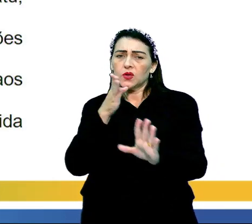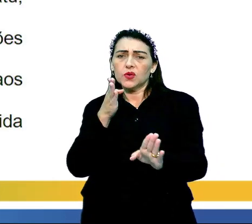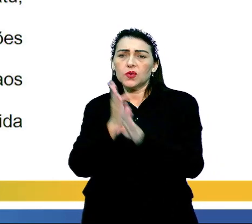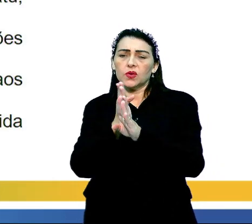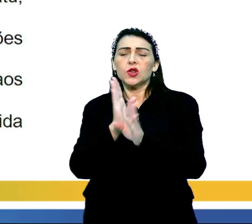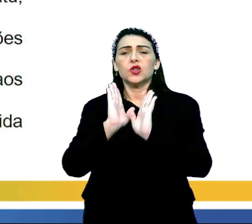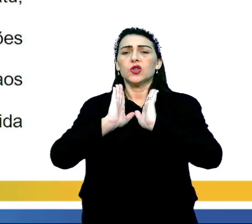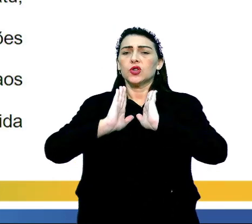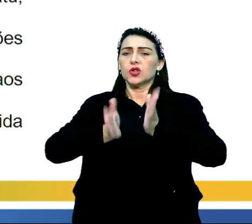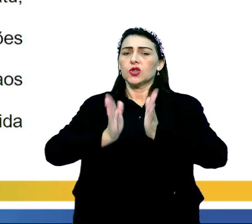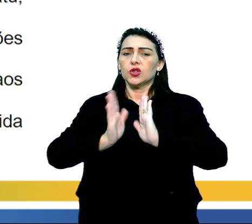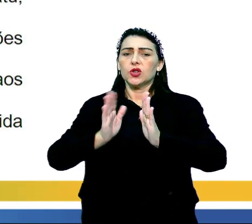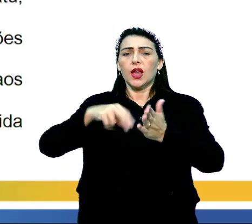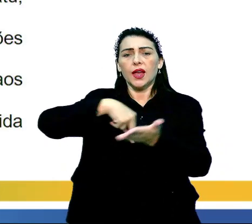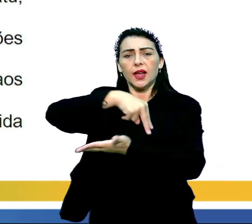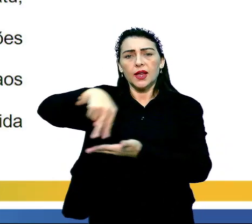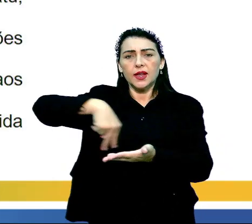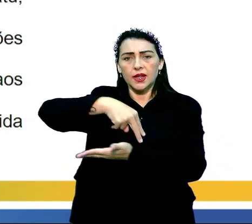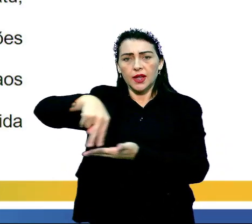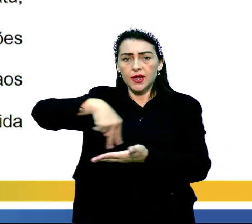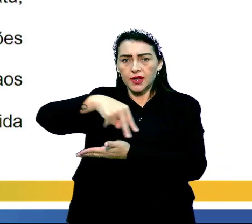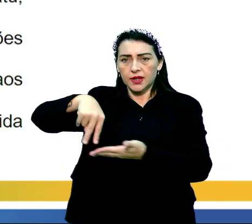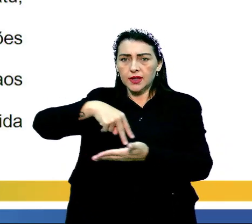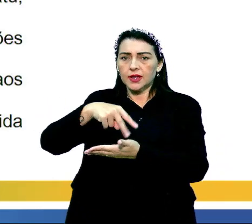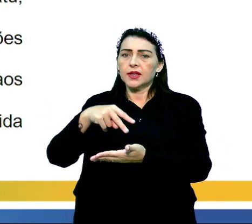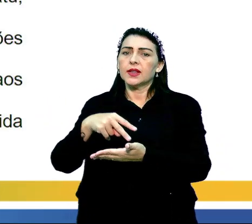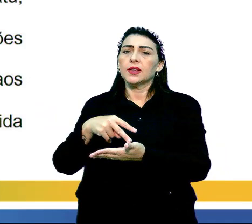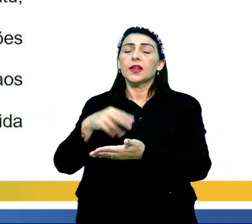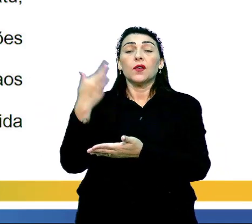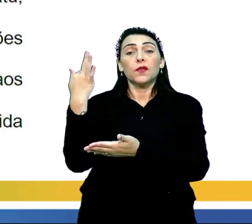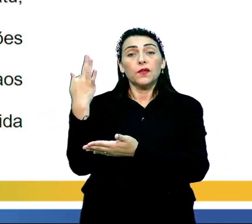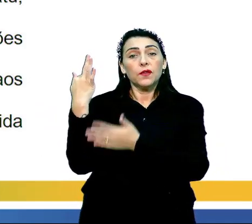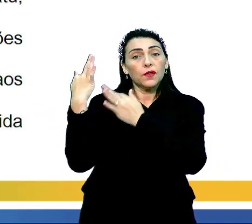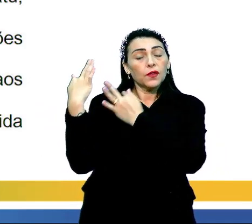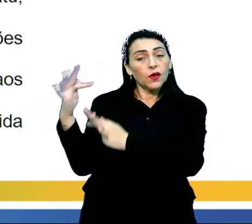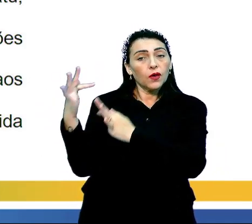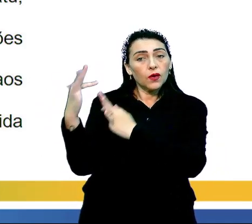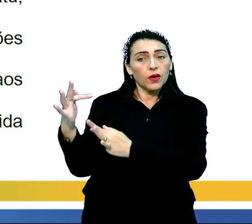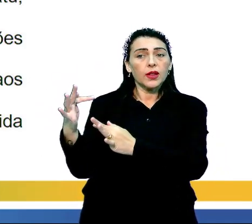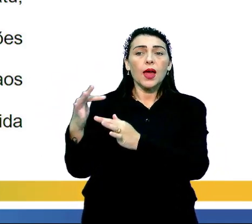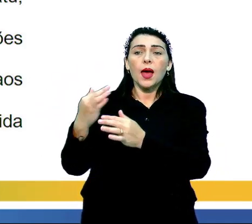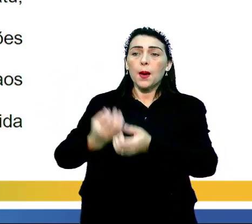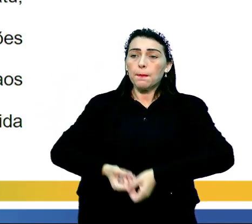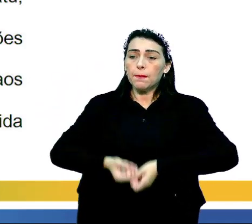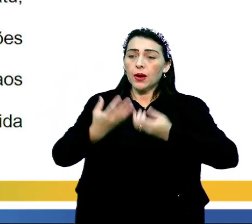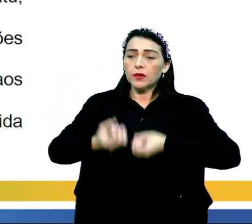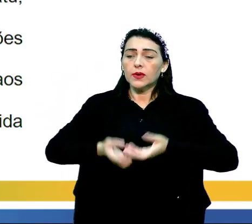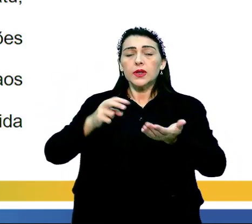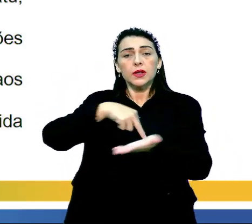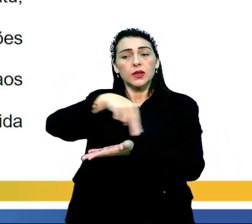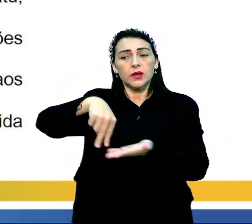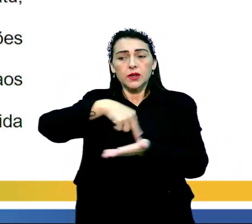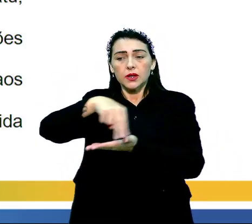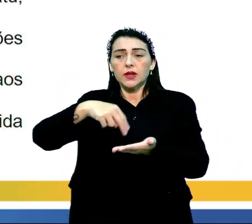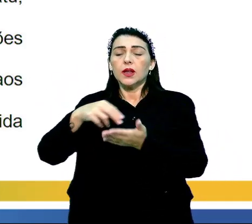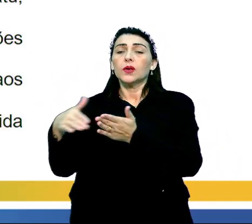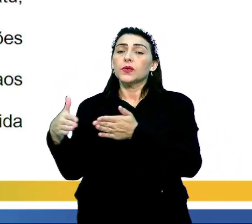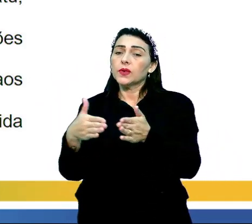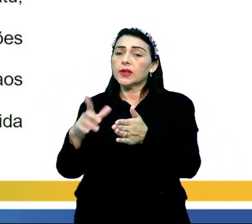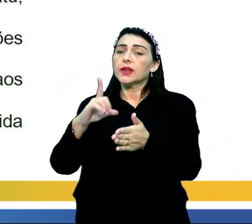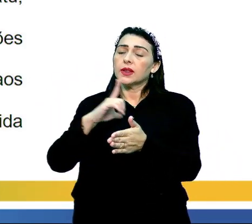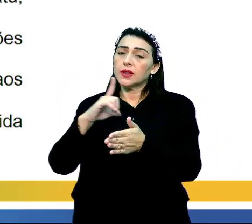identifica já o comando, as danças folclóricas, sendo uma expressão de diferentes manifestações de dança. Aqui é aquele